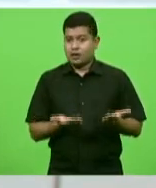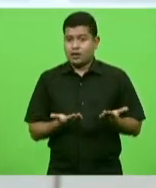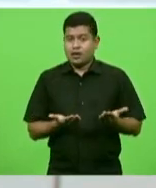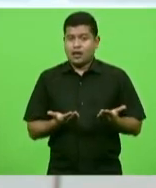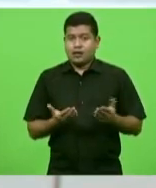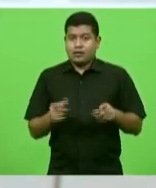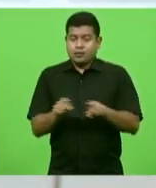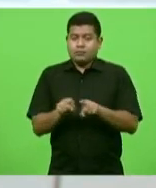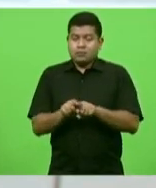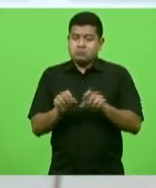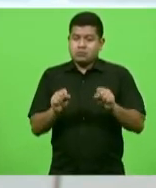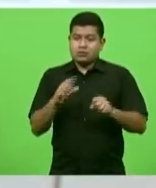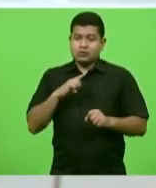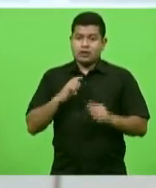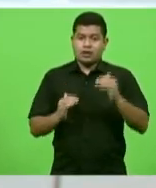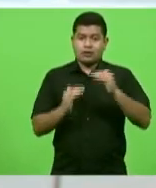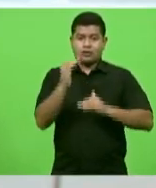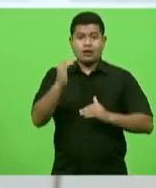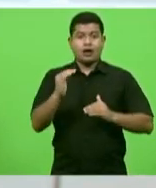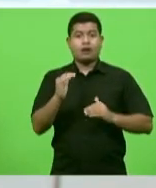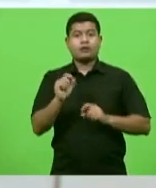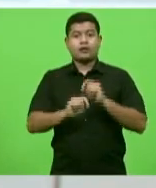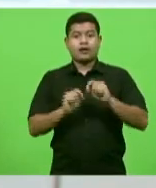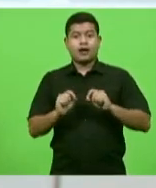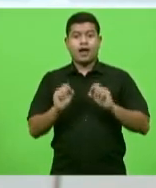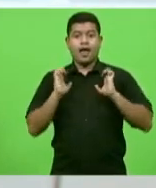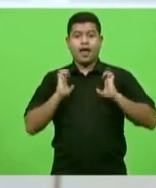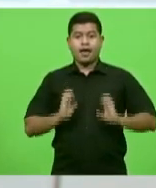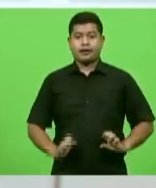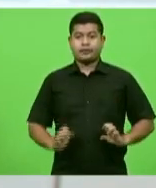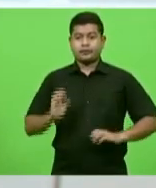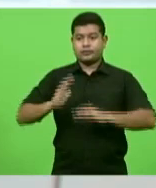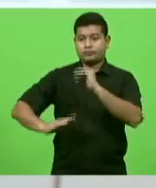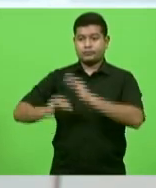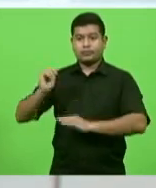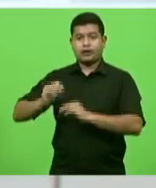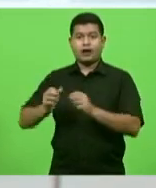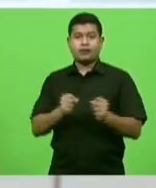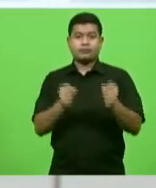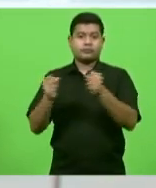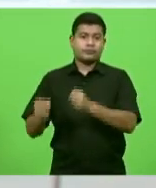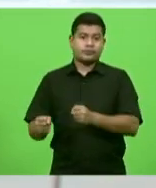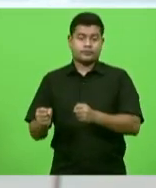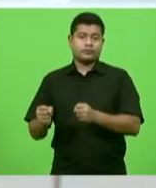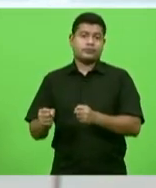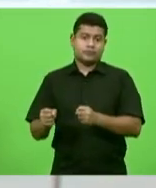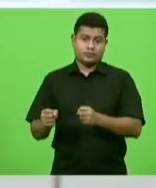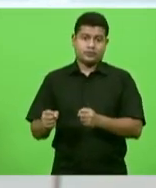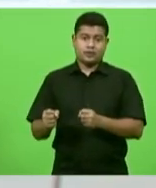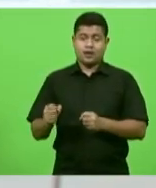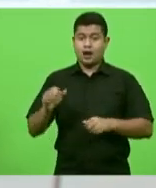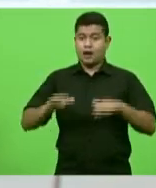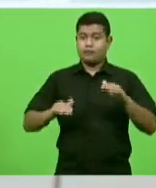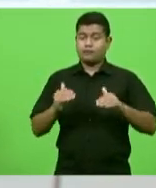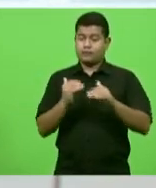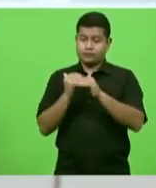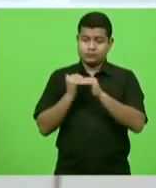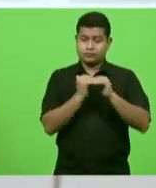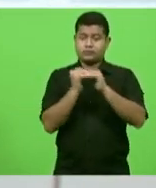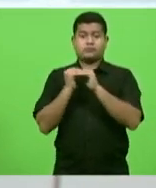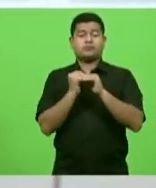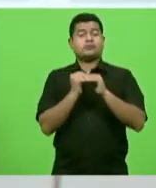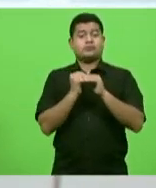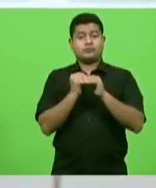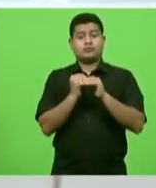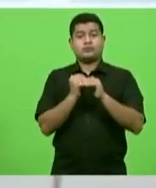convergência entre a ética e práticas de poder que nem sempre ocorre distanciando-se os atores